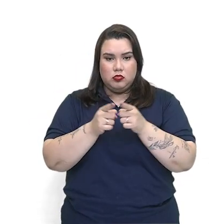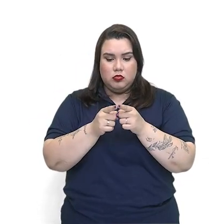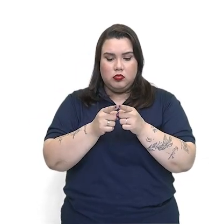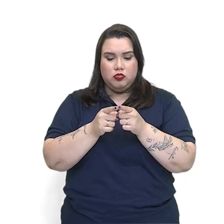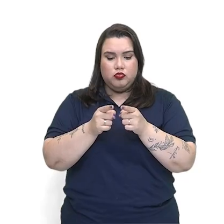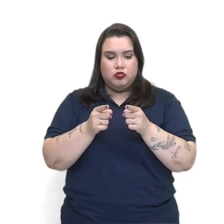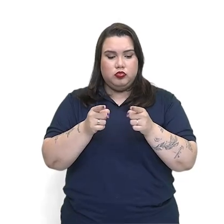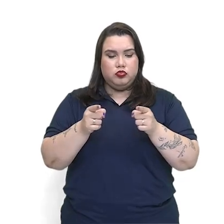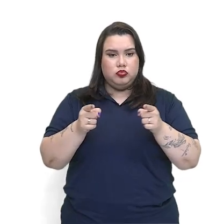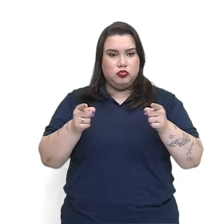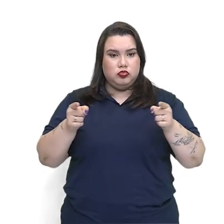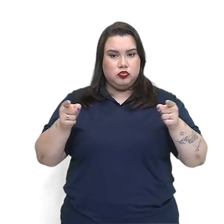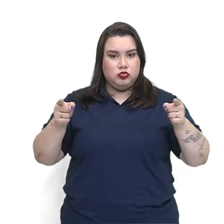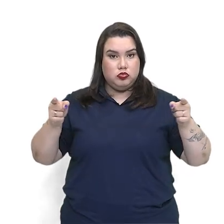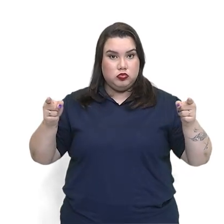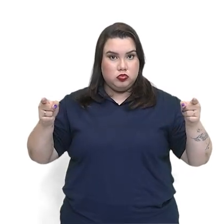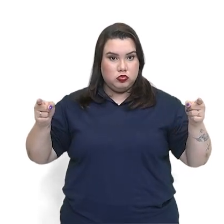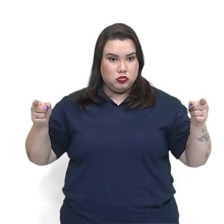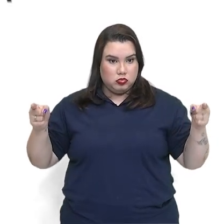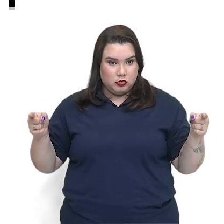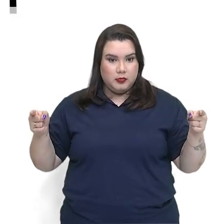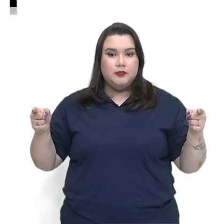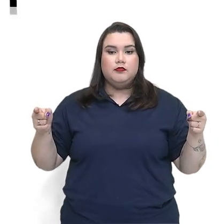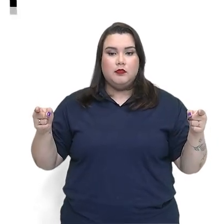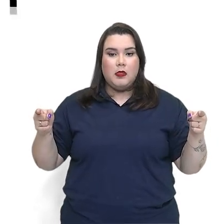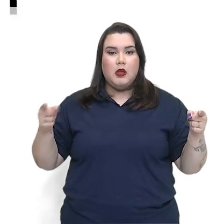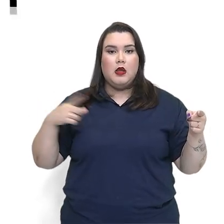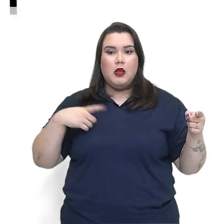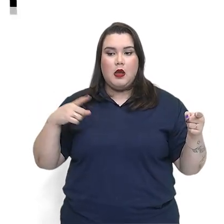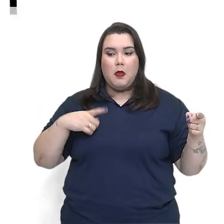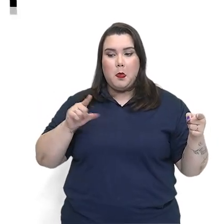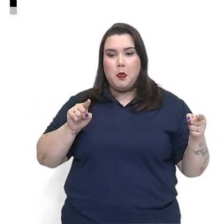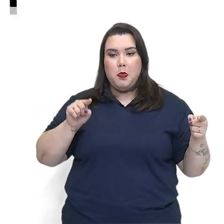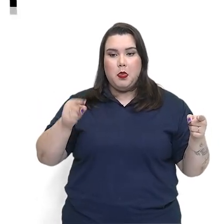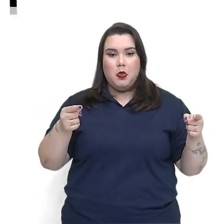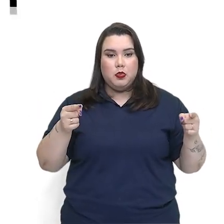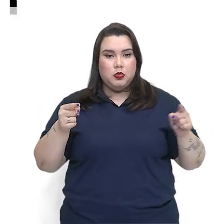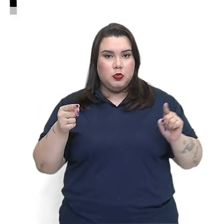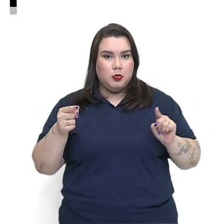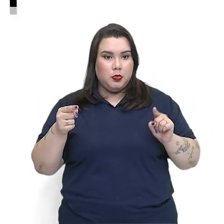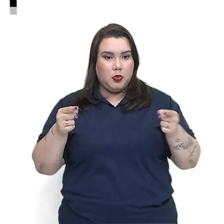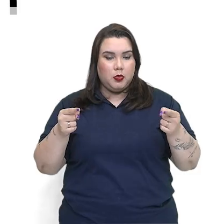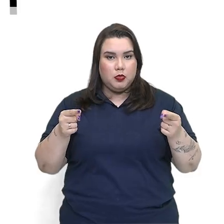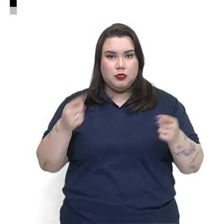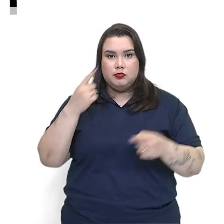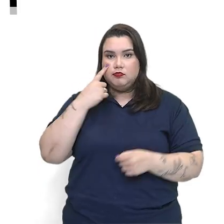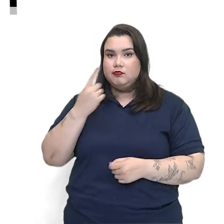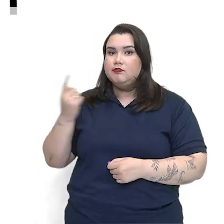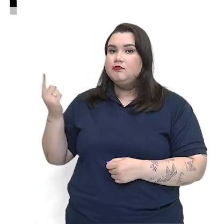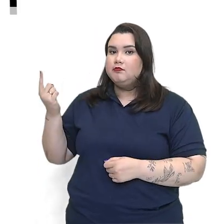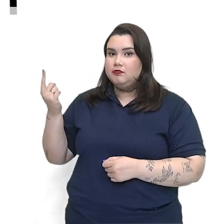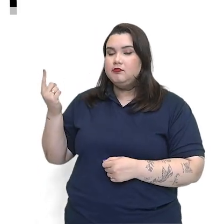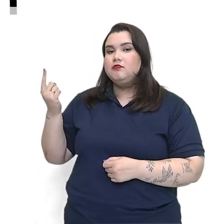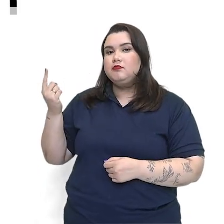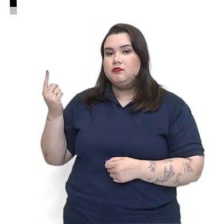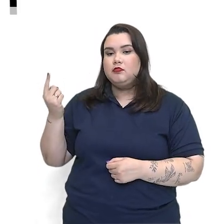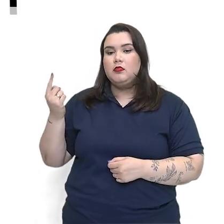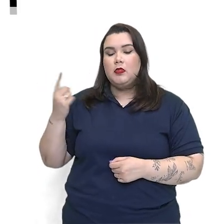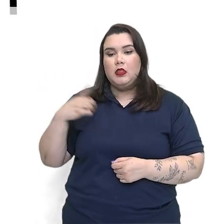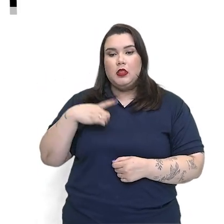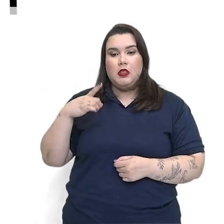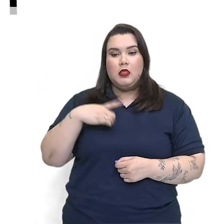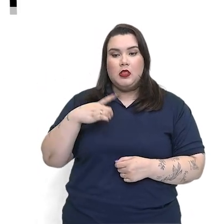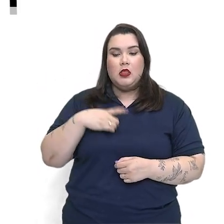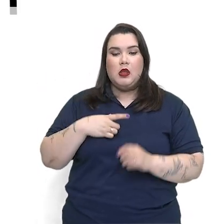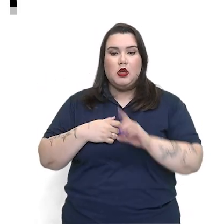segmento. Observe nessa extensão, nós temos orientações. Então, quando nós temos uma orientação, tanto para a direita